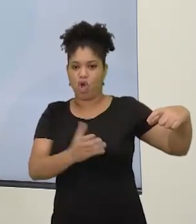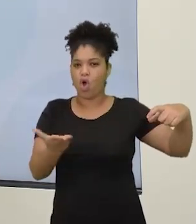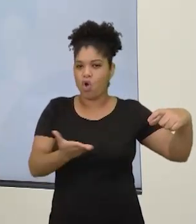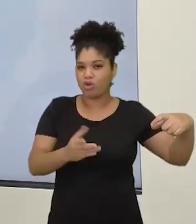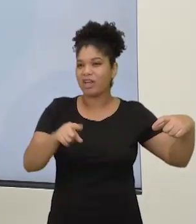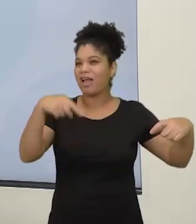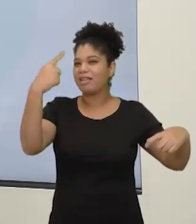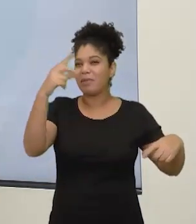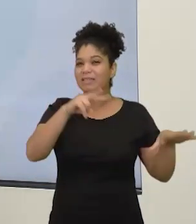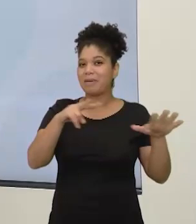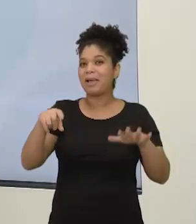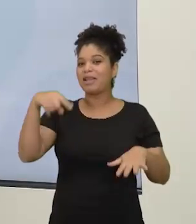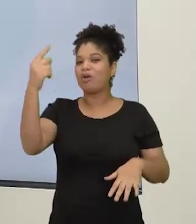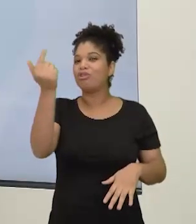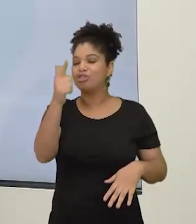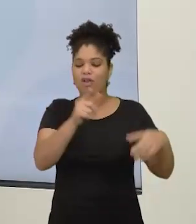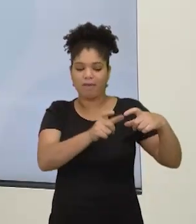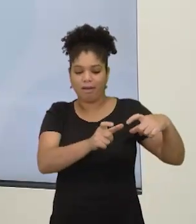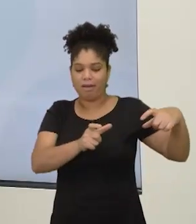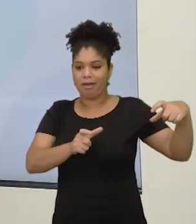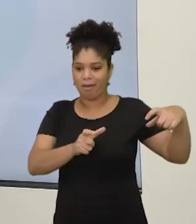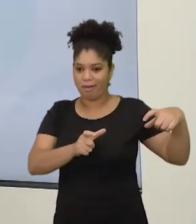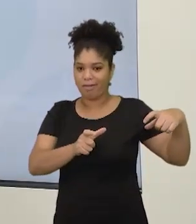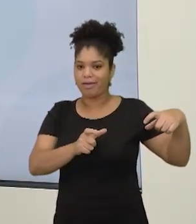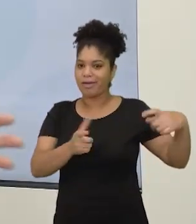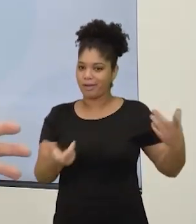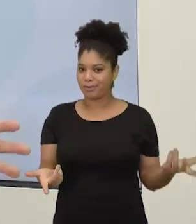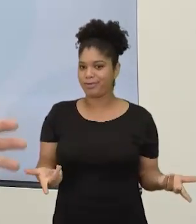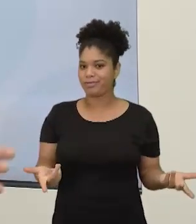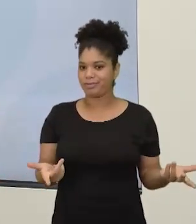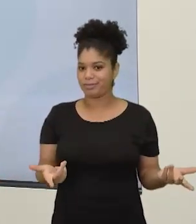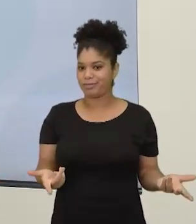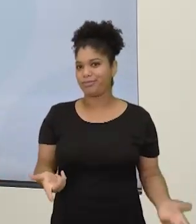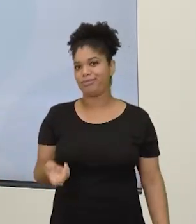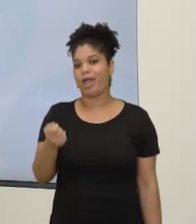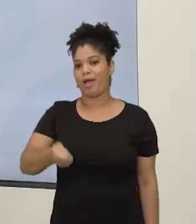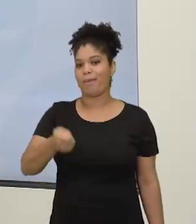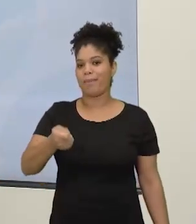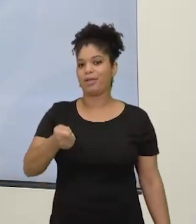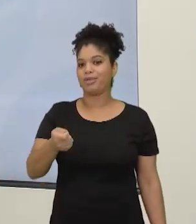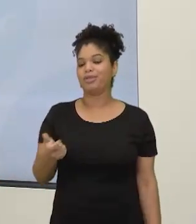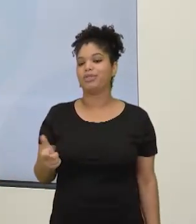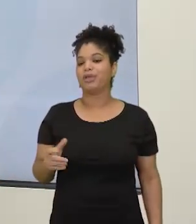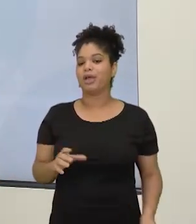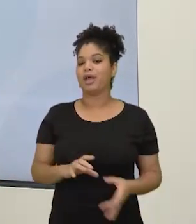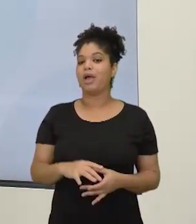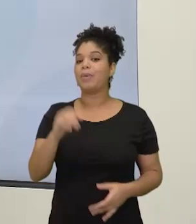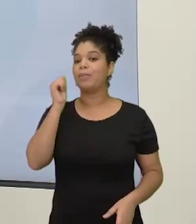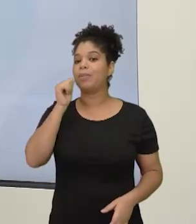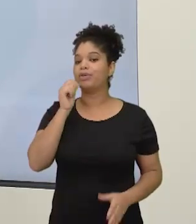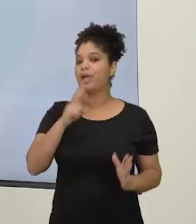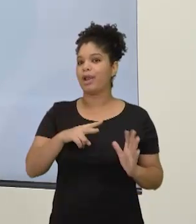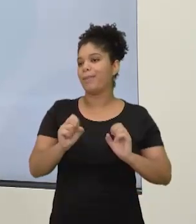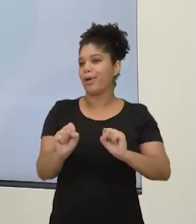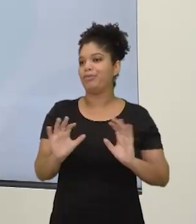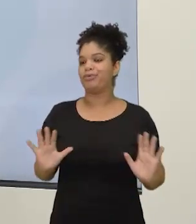hoje, um capítulo semana que vem, que é a parte que, graças ao nosso machismo, né, era autorizado as mulheres lerem naquela época. Isso aí já passou há muito